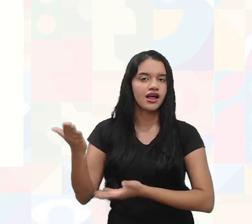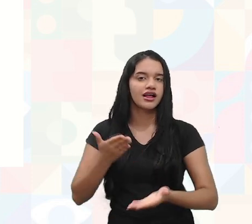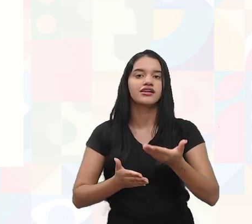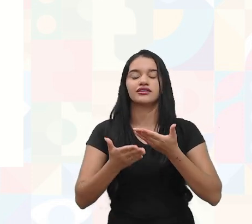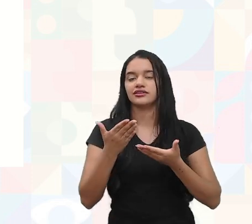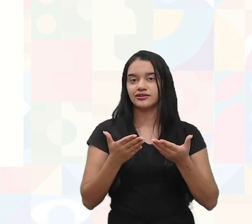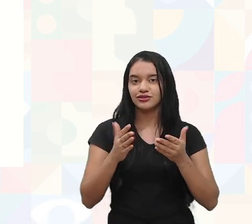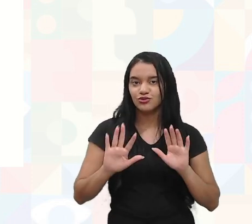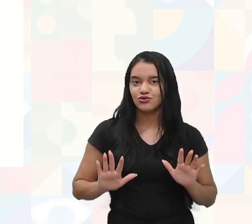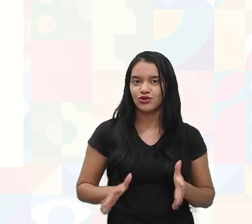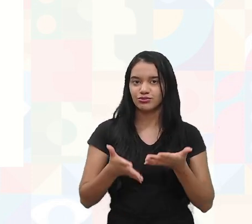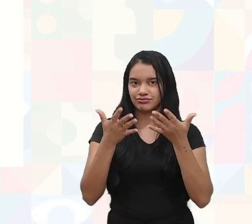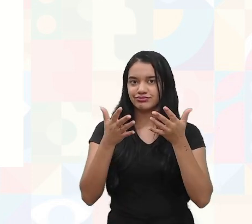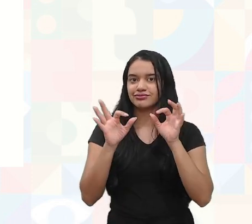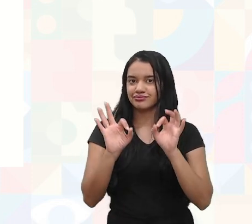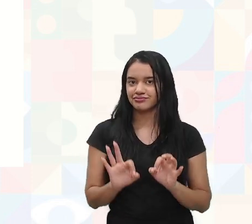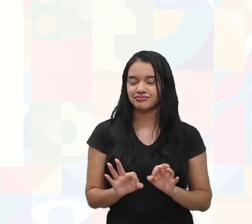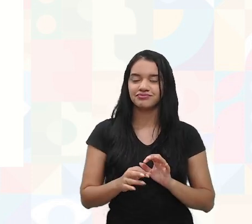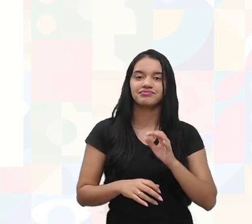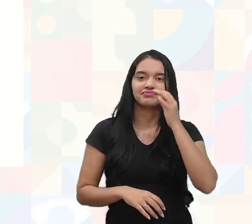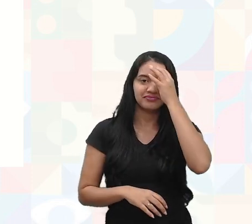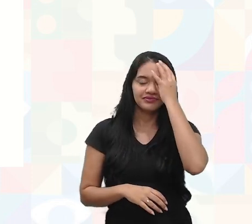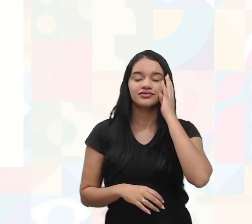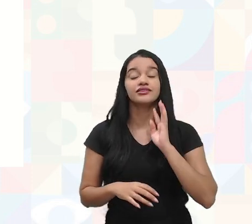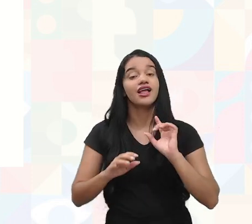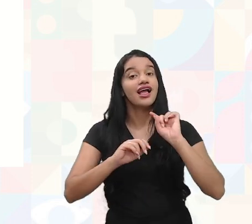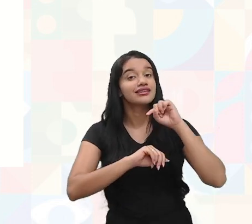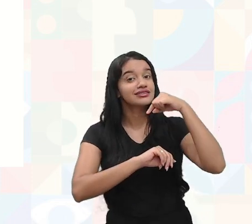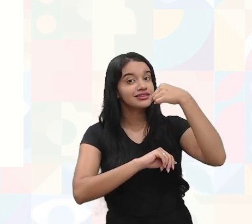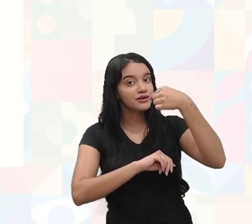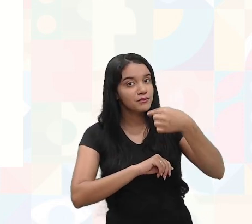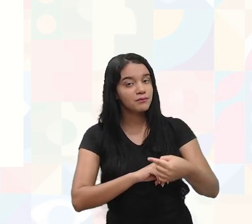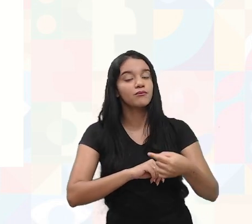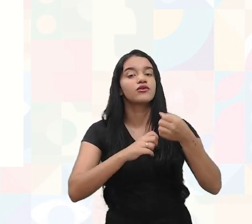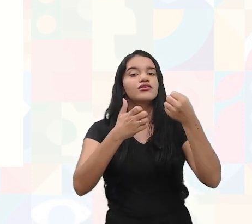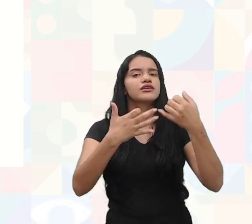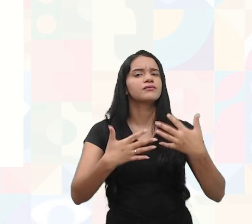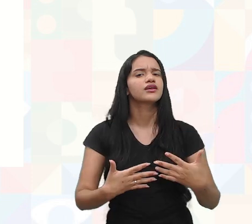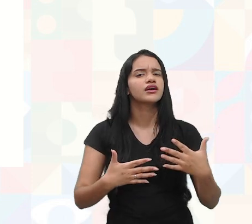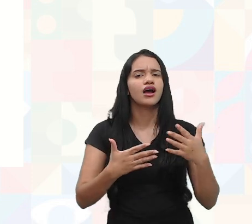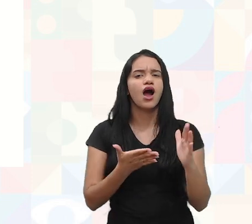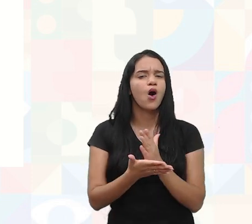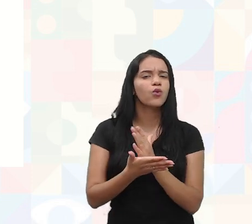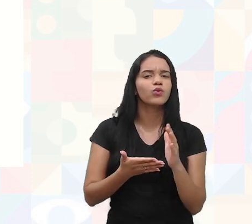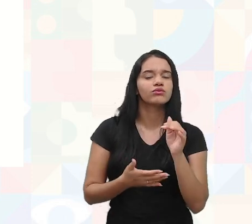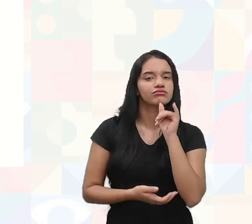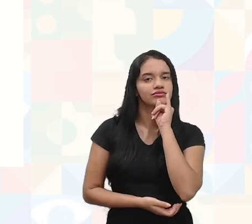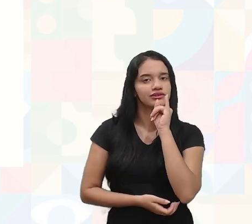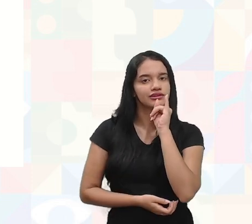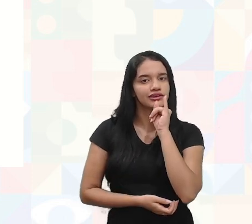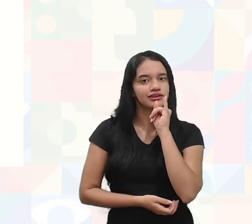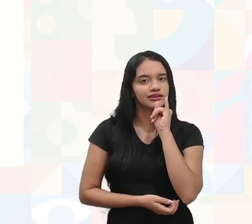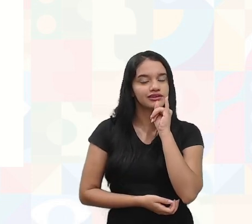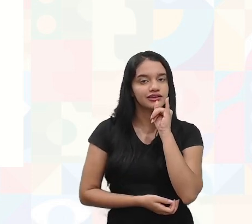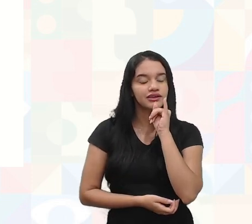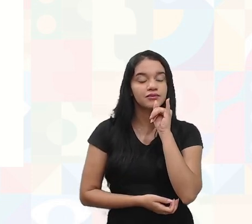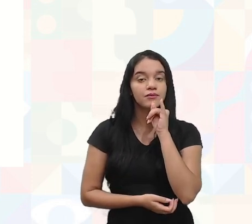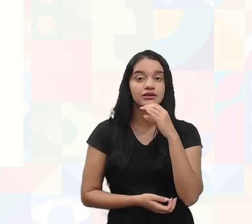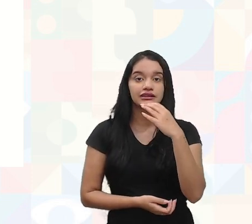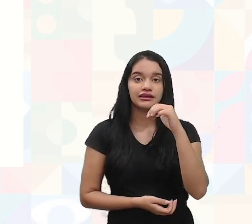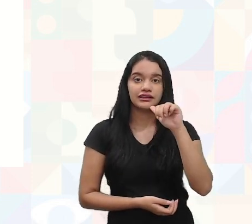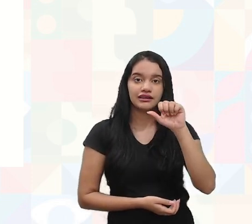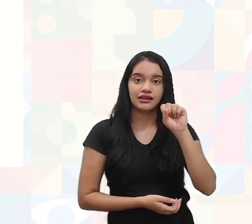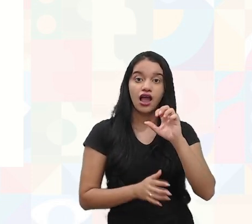o fortalecimento, certo? E por fim, a gente vai falar alguns exemplos de cases de sucesso, tá?